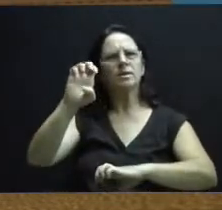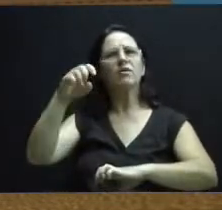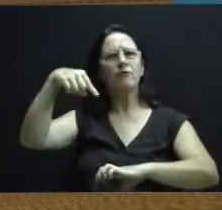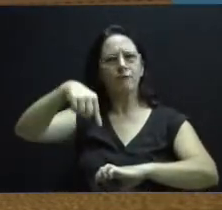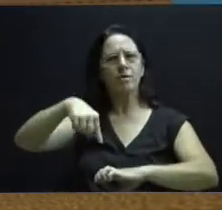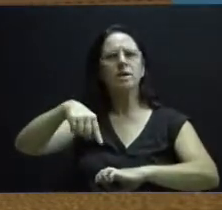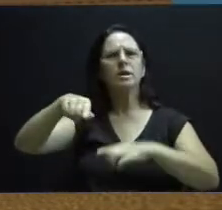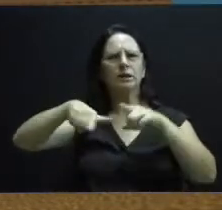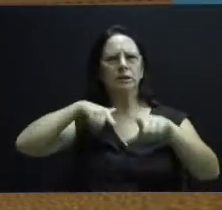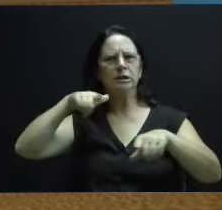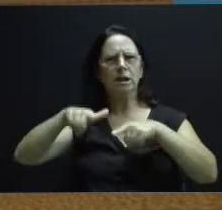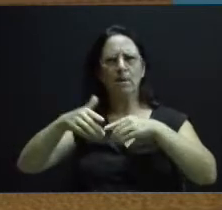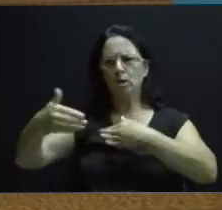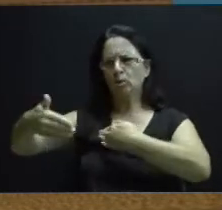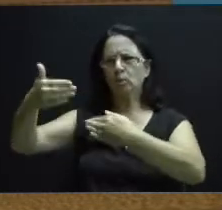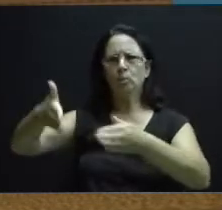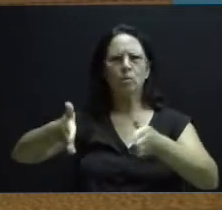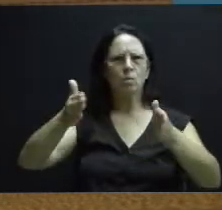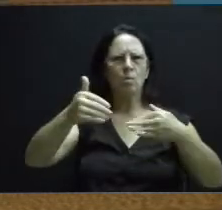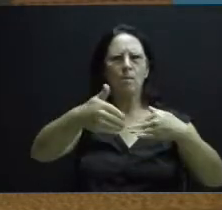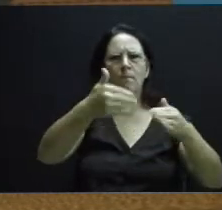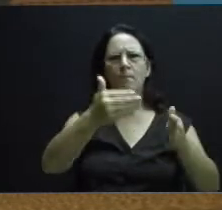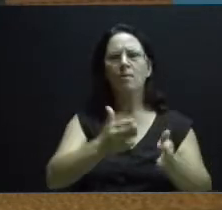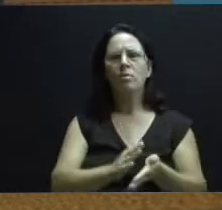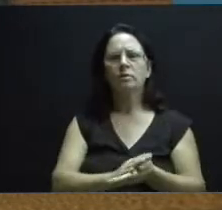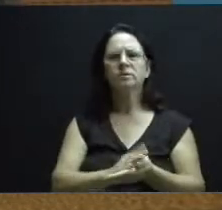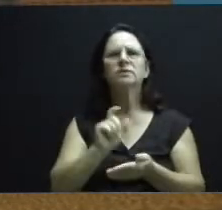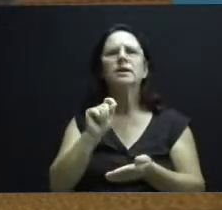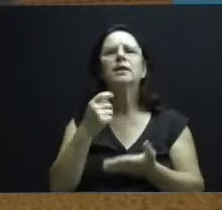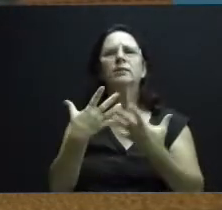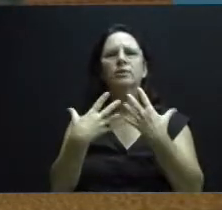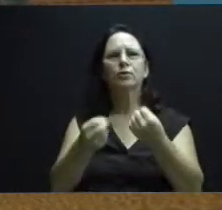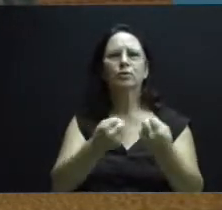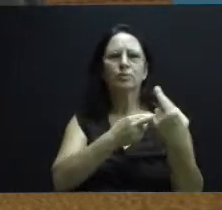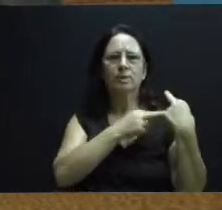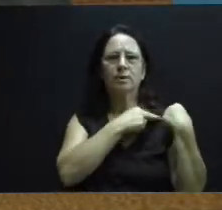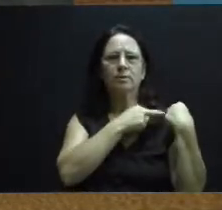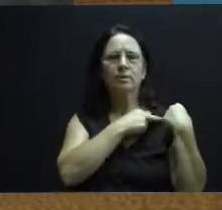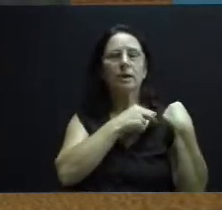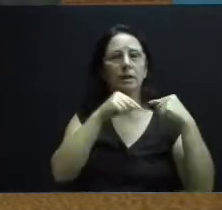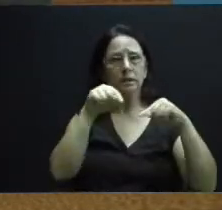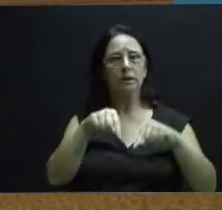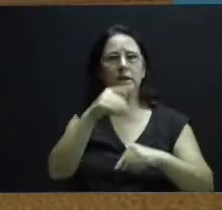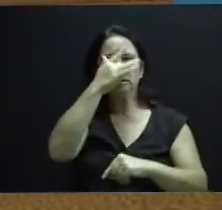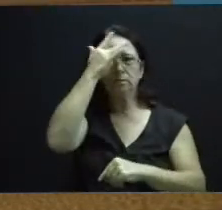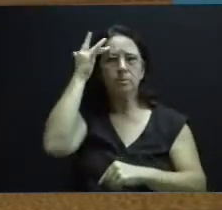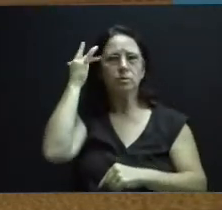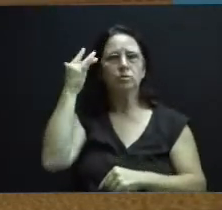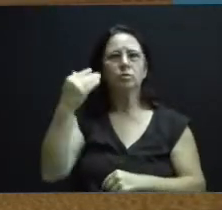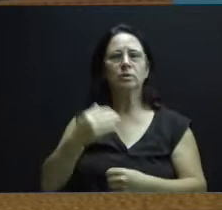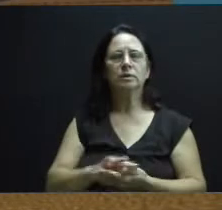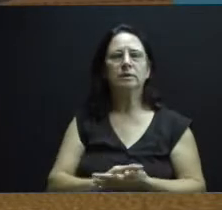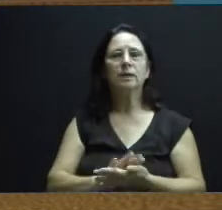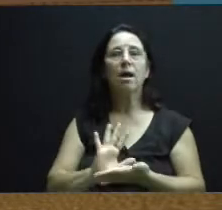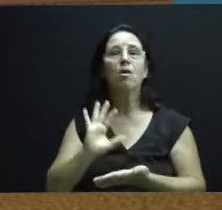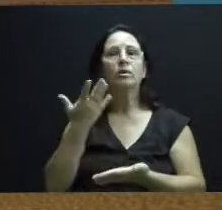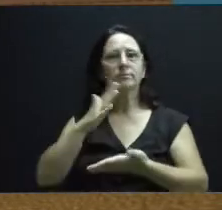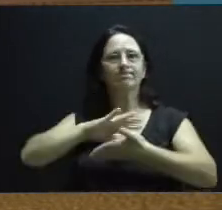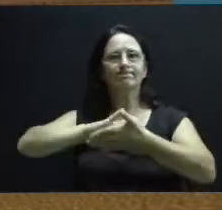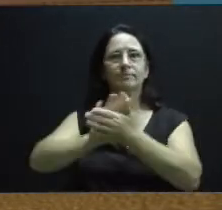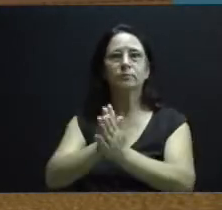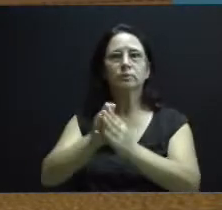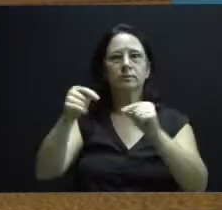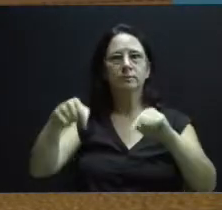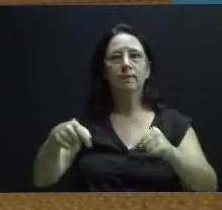toda a estrutura e aí quem vai assumir responsabilidade aqui desses moradores caso aconteceu a catástrofe